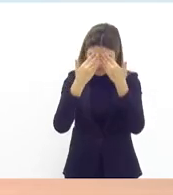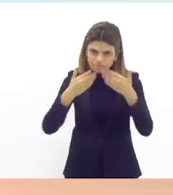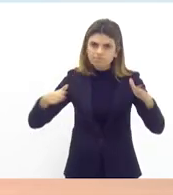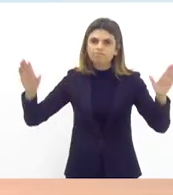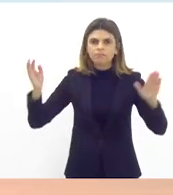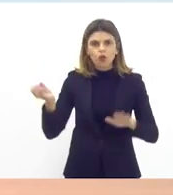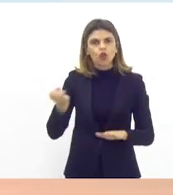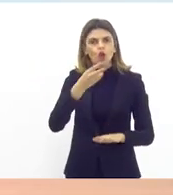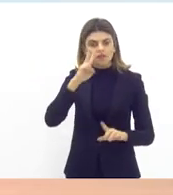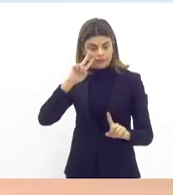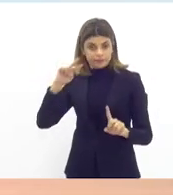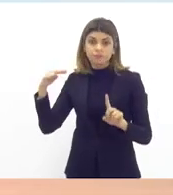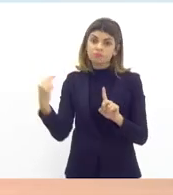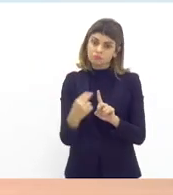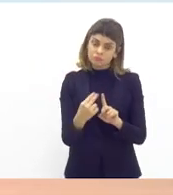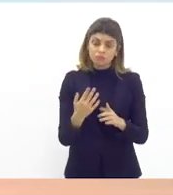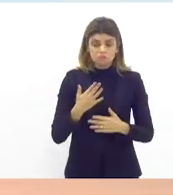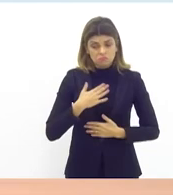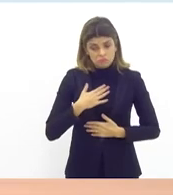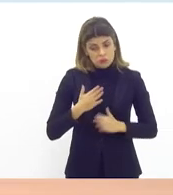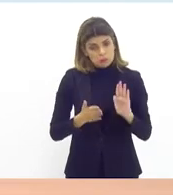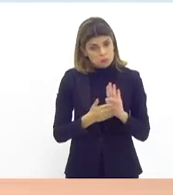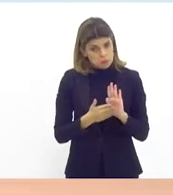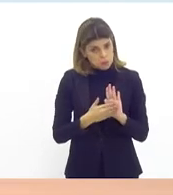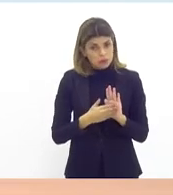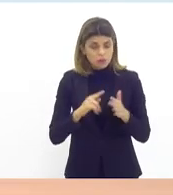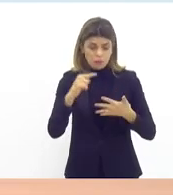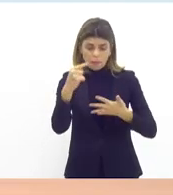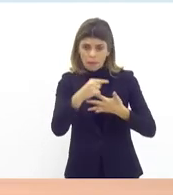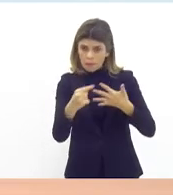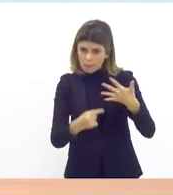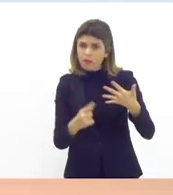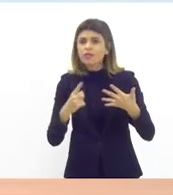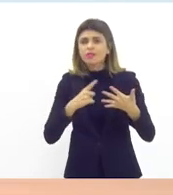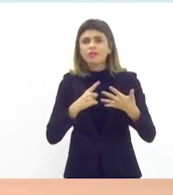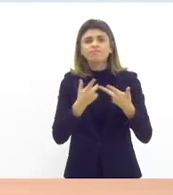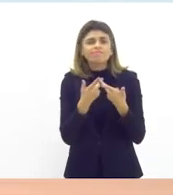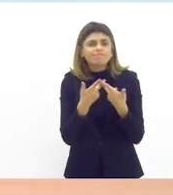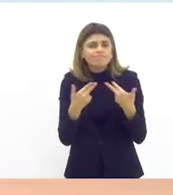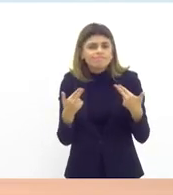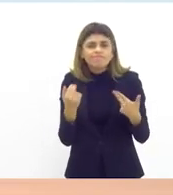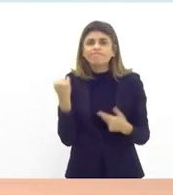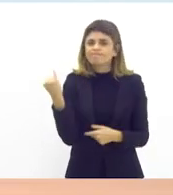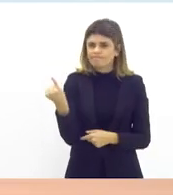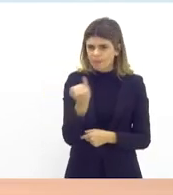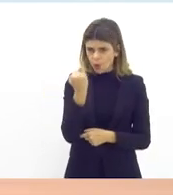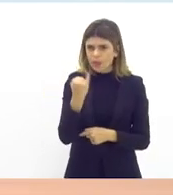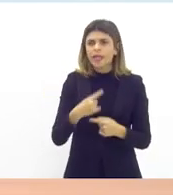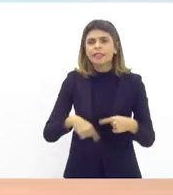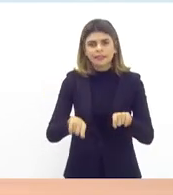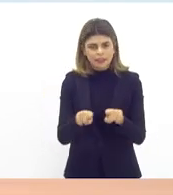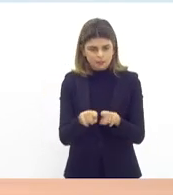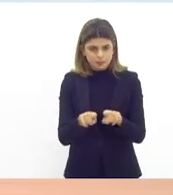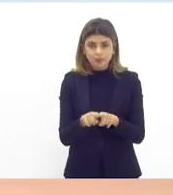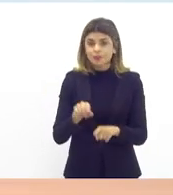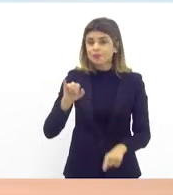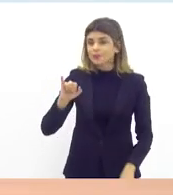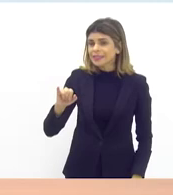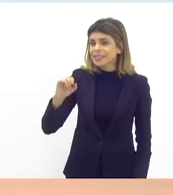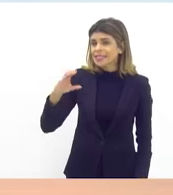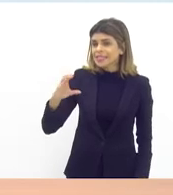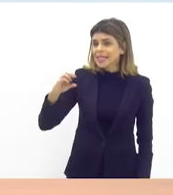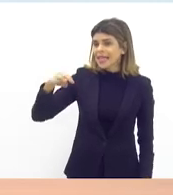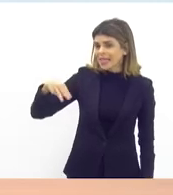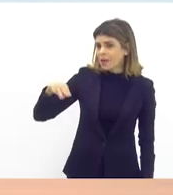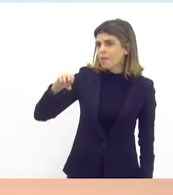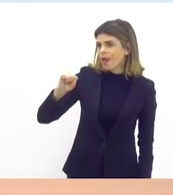Eu acho que é isto. Esses são os pontos principais. Tem uma questão específica aí dos saldos credores de ICMS que existem hoje, por